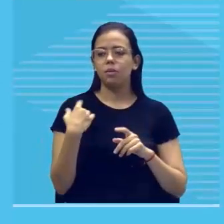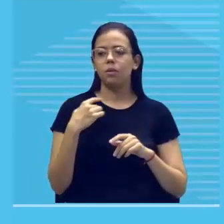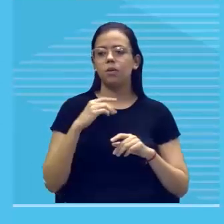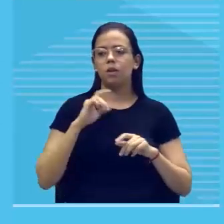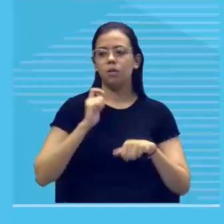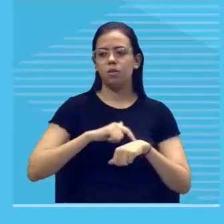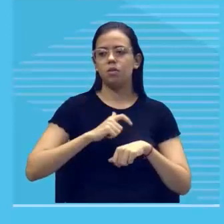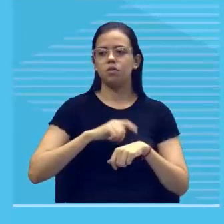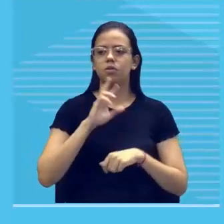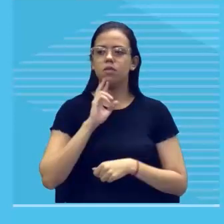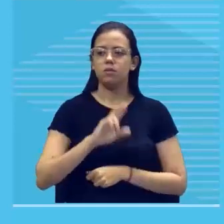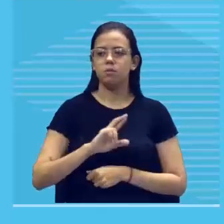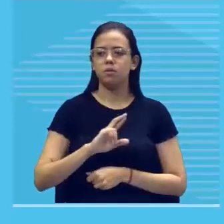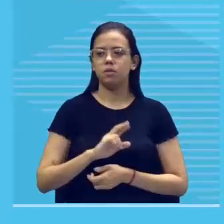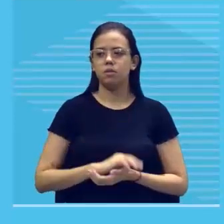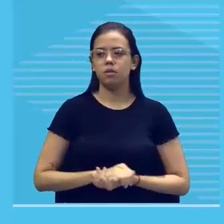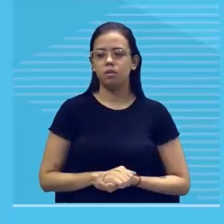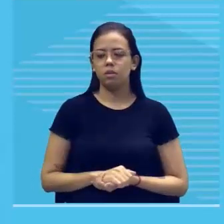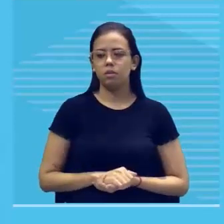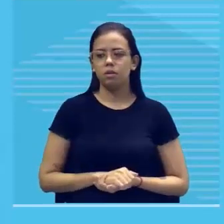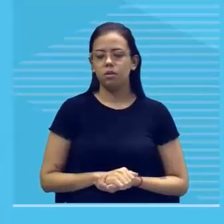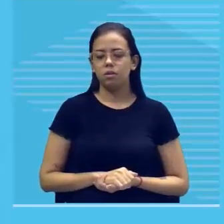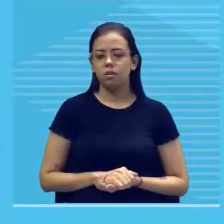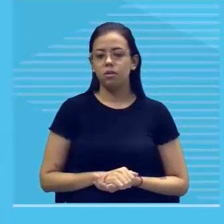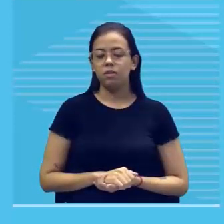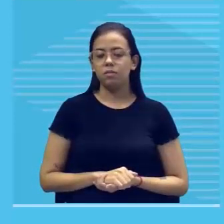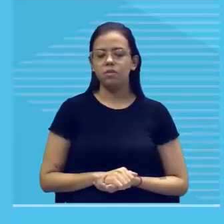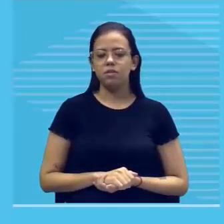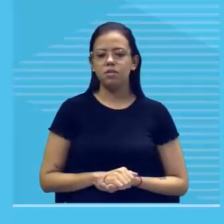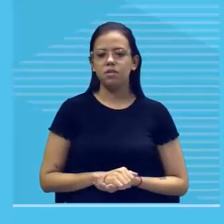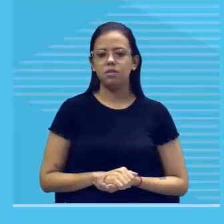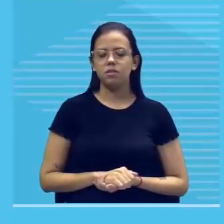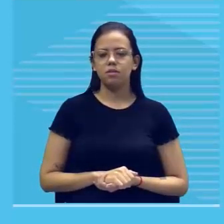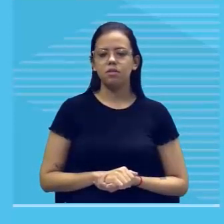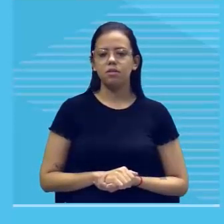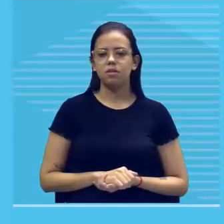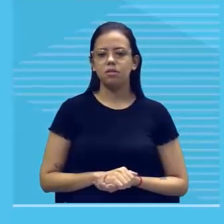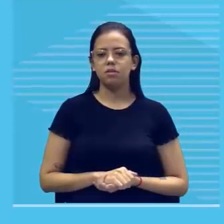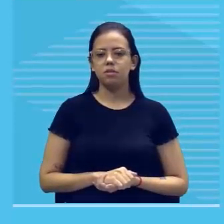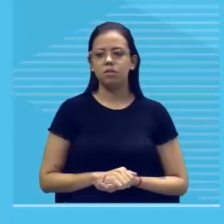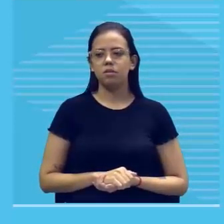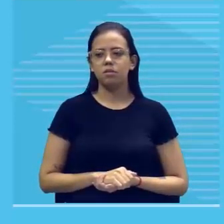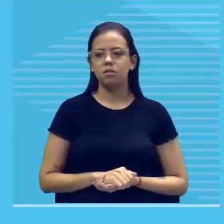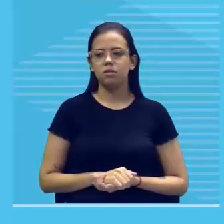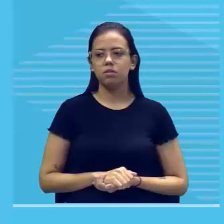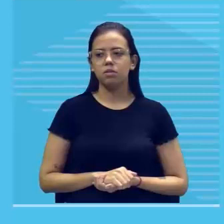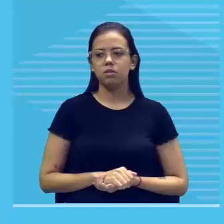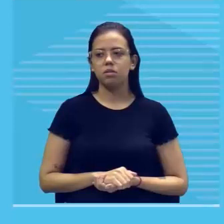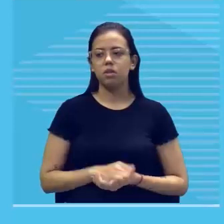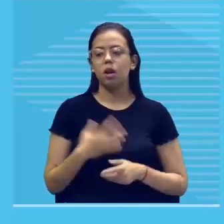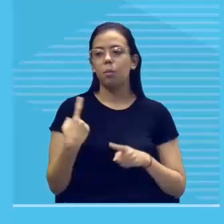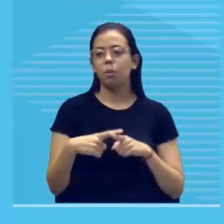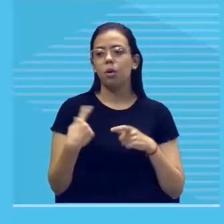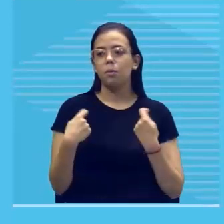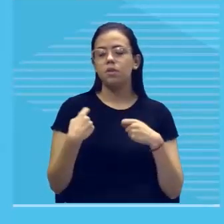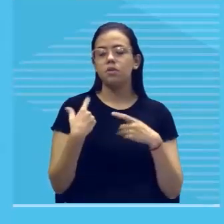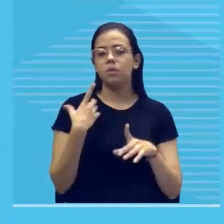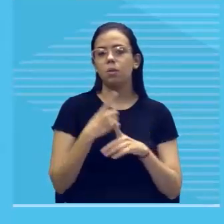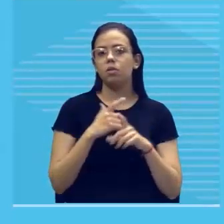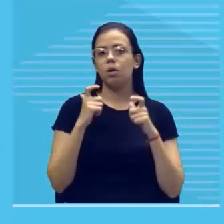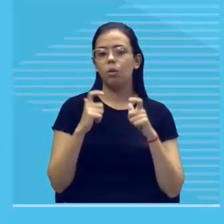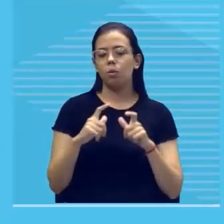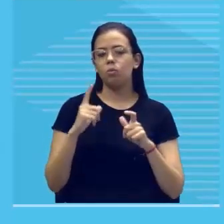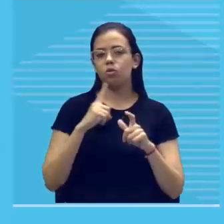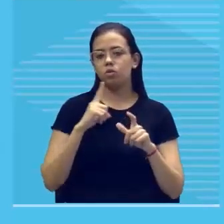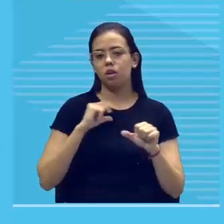de três composta E por quê Porque gente você tem que identificar onde está a